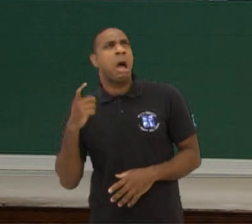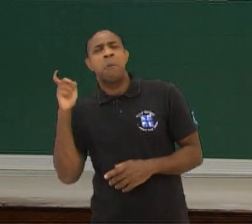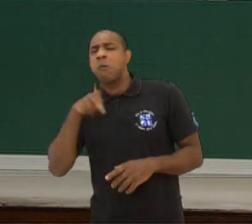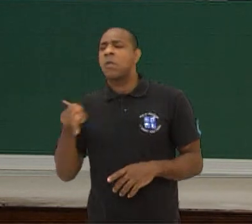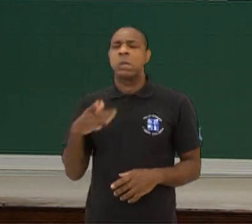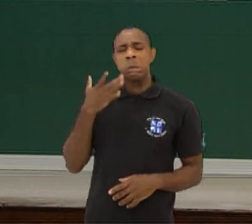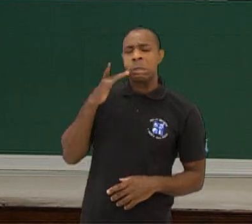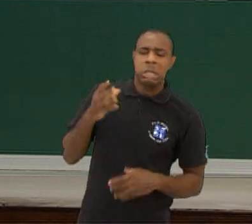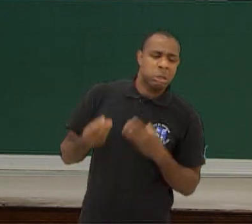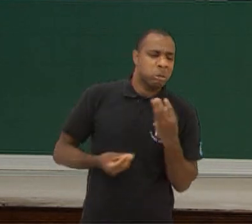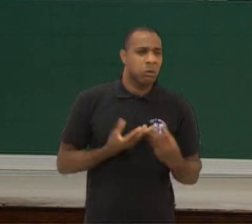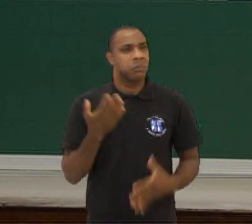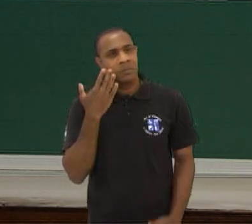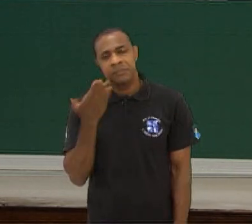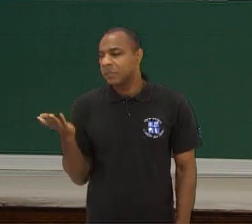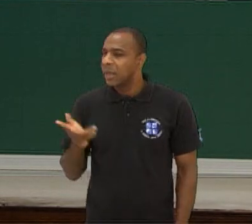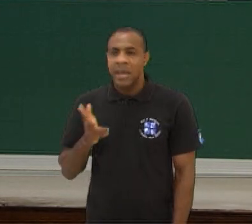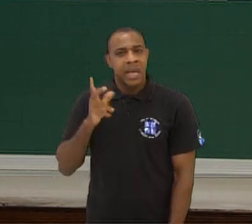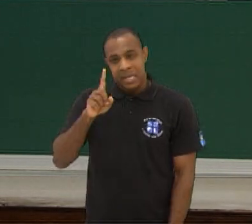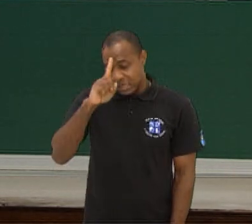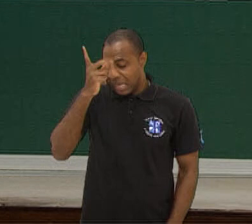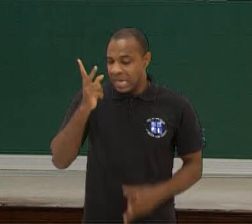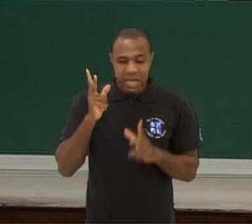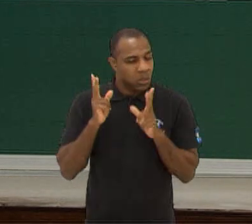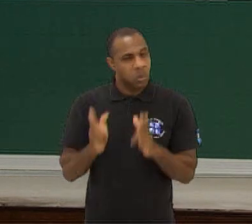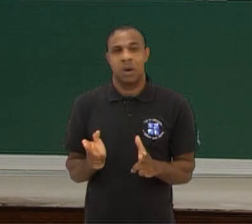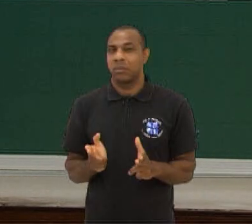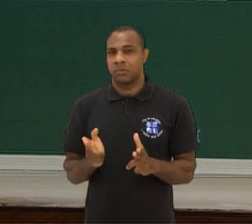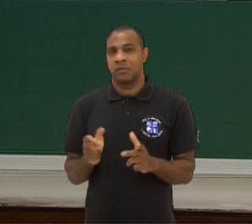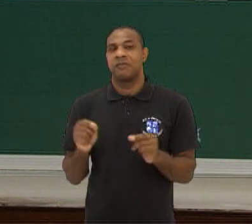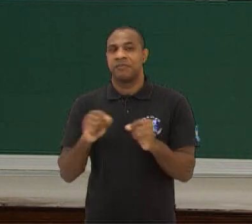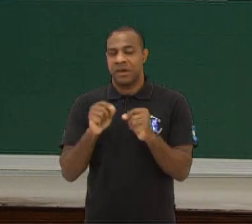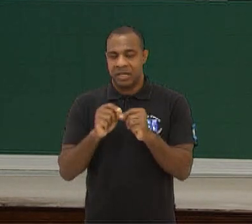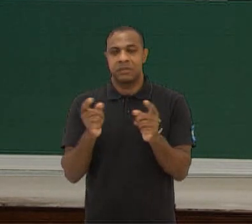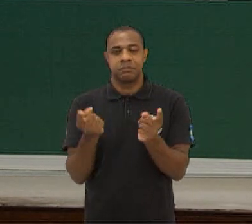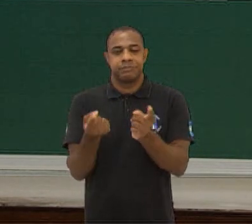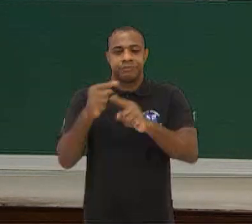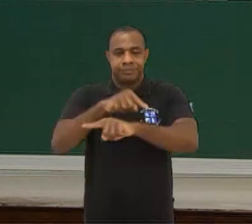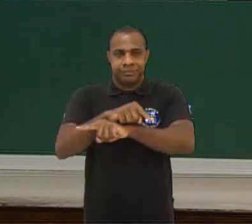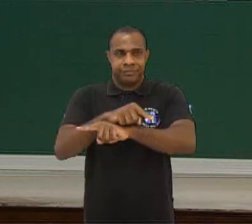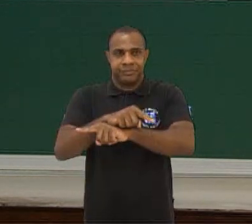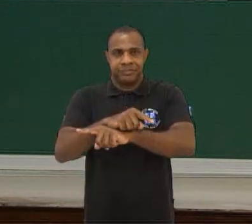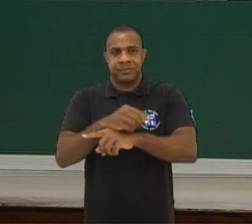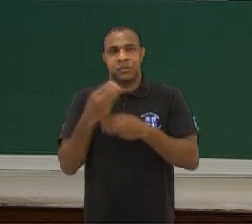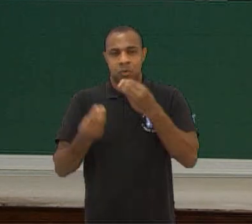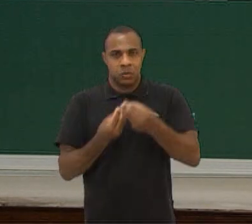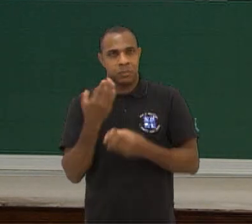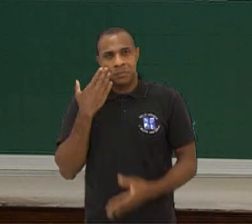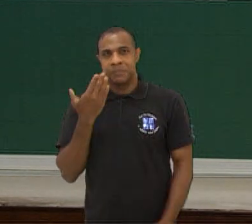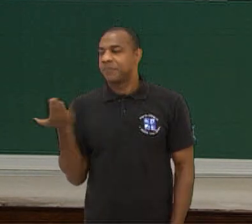igualzinho, tudo certinho. A mesma ideia, usando as operações inversas. E a letra C?